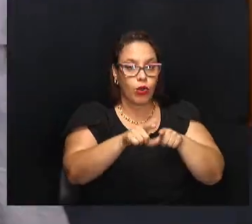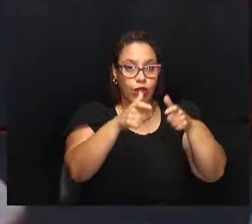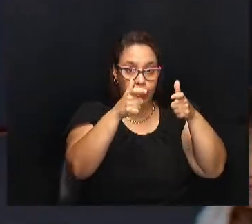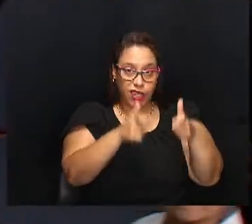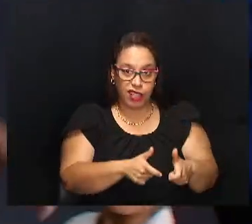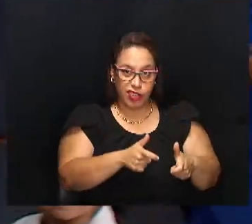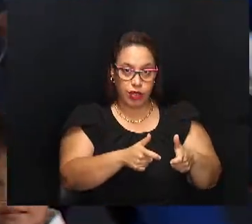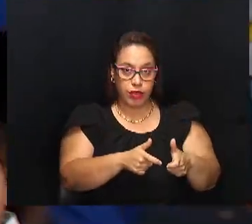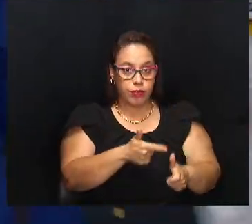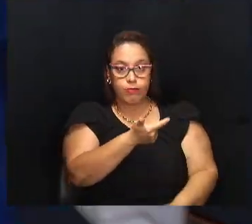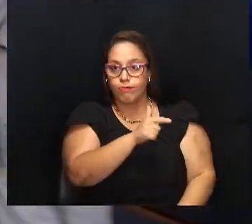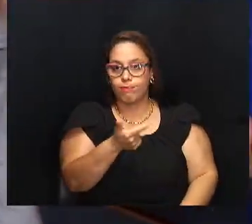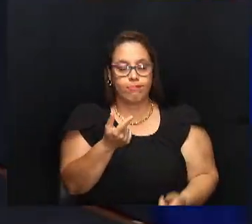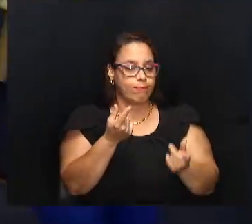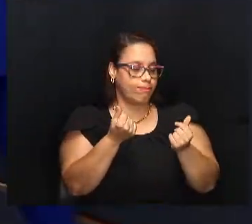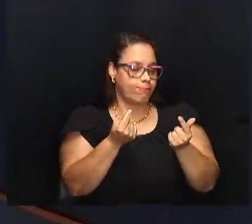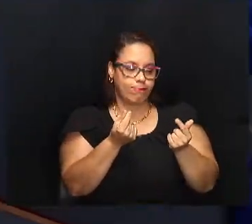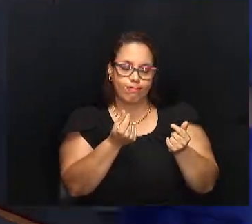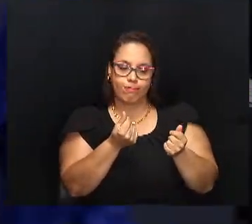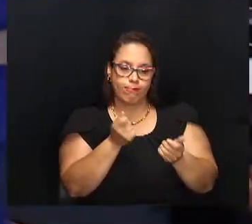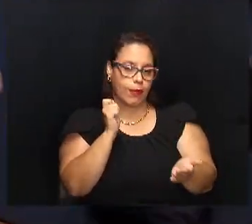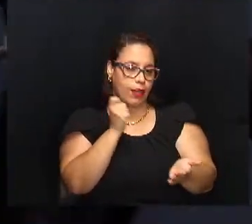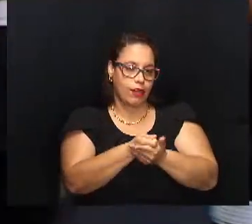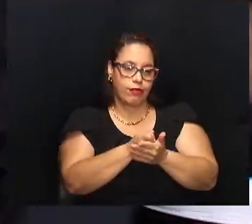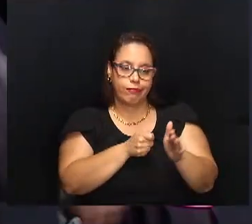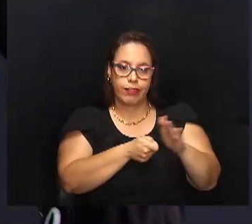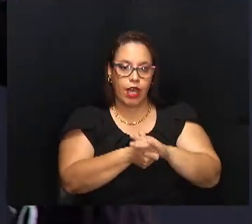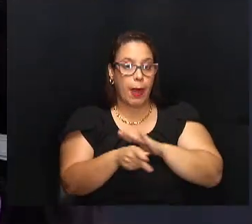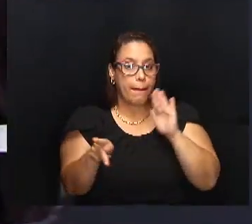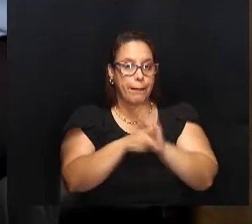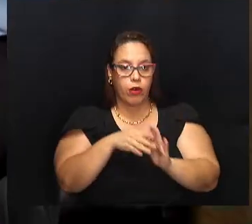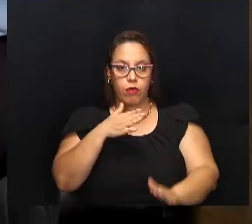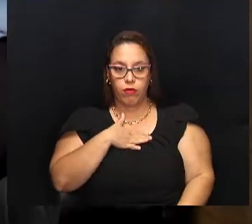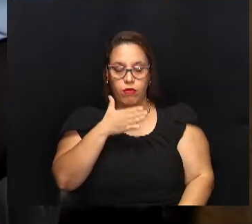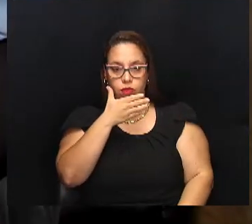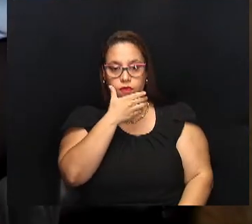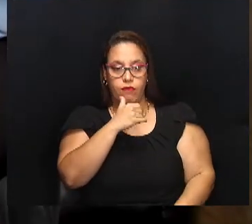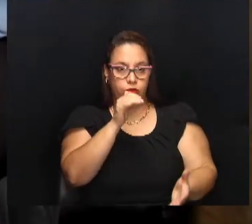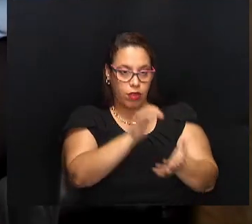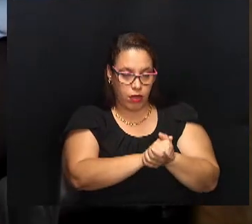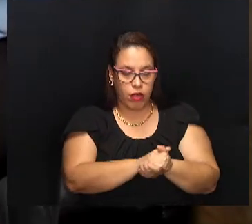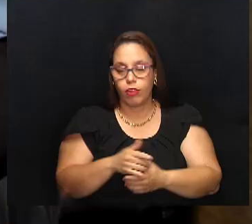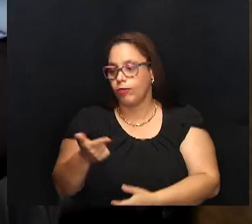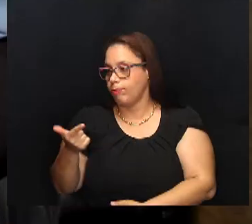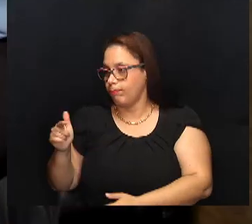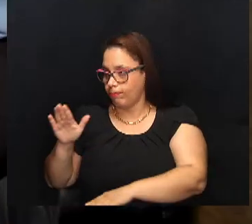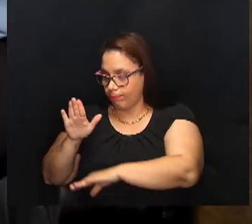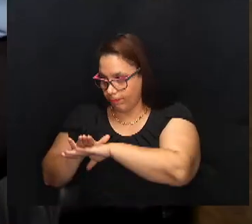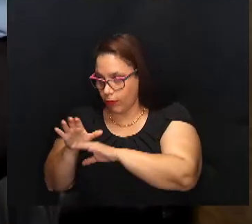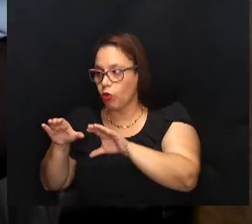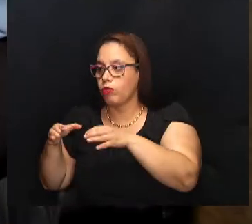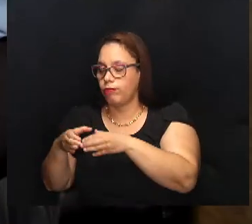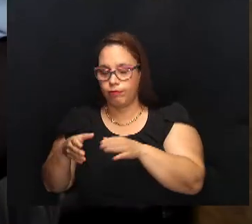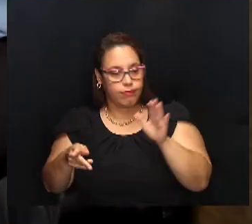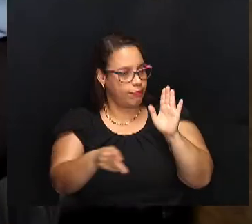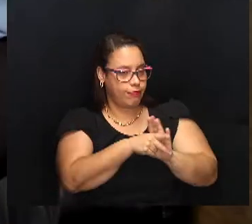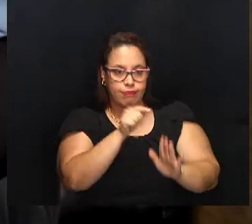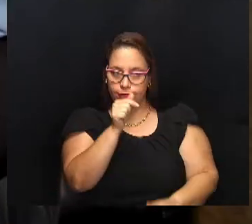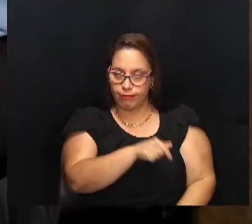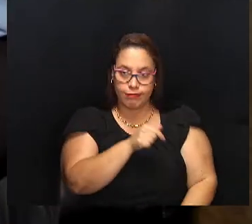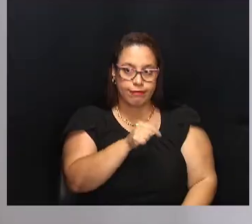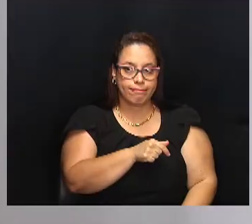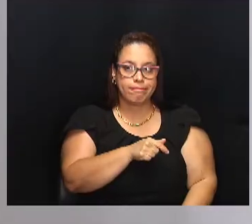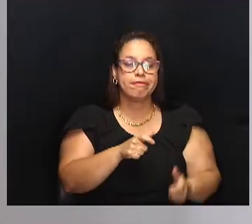porque nós não temos nenhum recurso de fora, né? É tudo aqui mesmo próprio, meu do meu esposo. Não tem e agora ajuda, não, né? agora com a comunidade. E aí surgiu